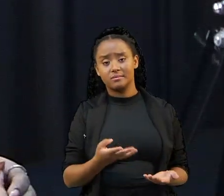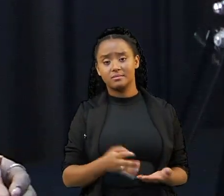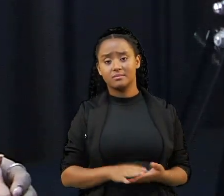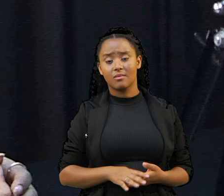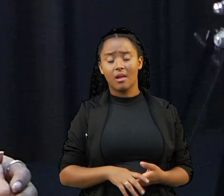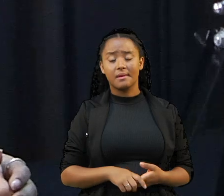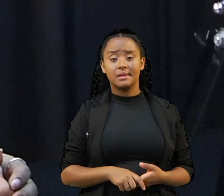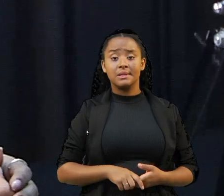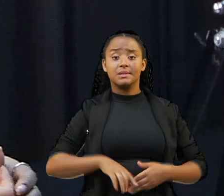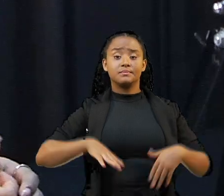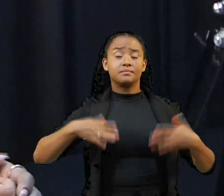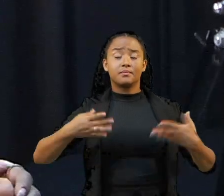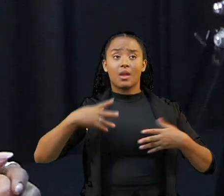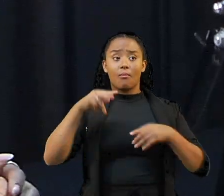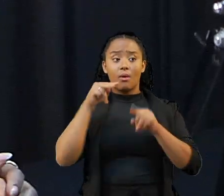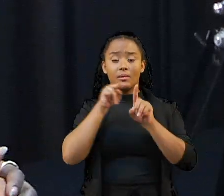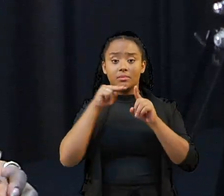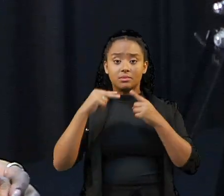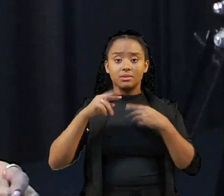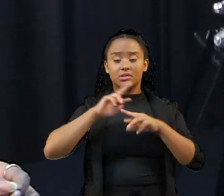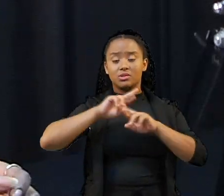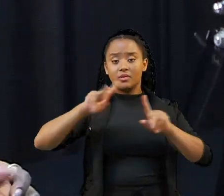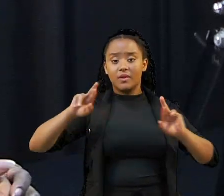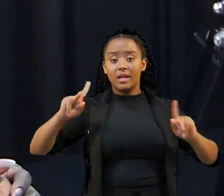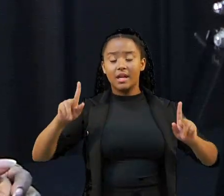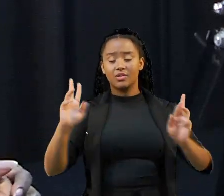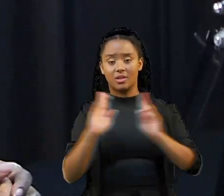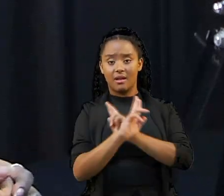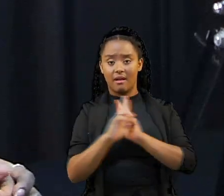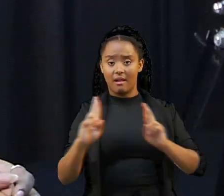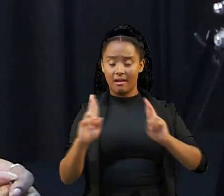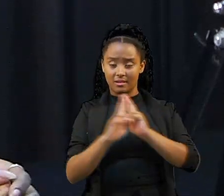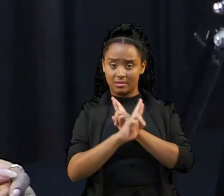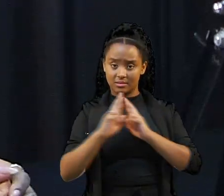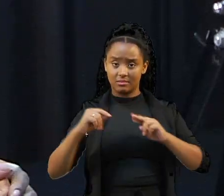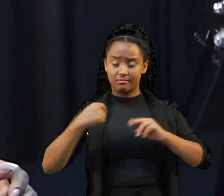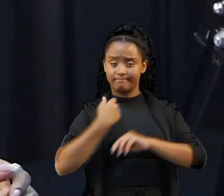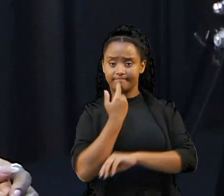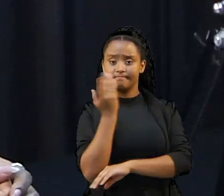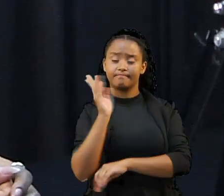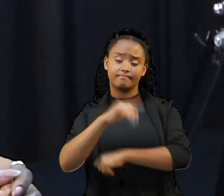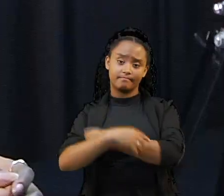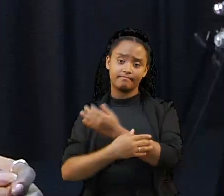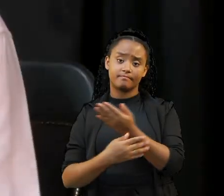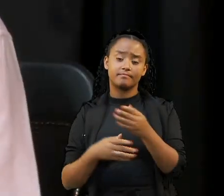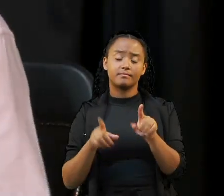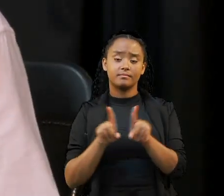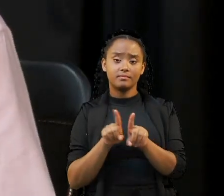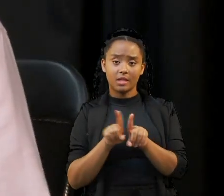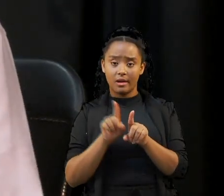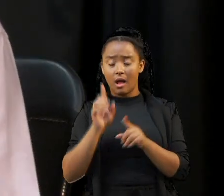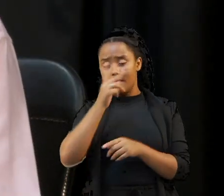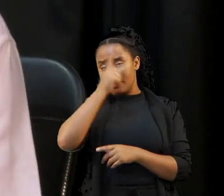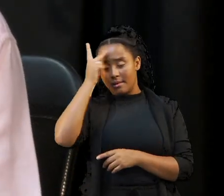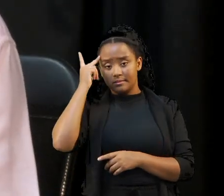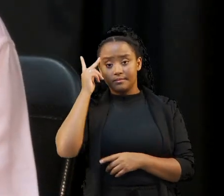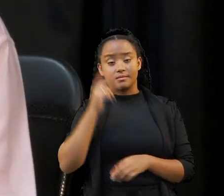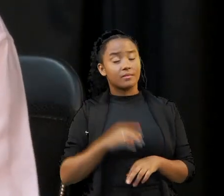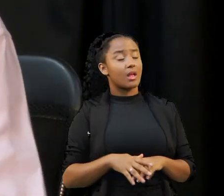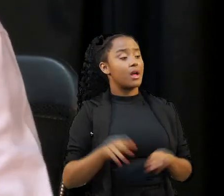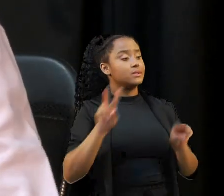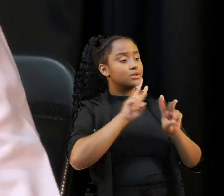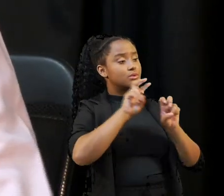visão totalmente diferente de como se relacionar com a natureza e com as pessoas. Essa pasteurização